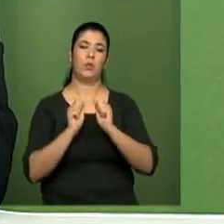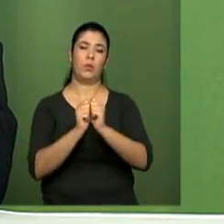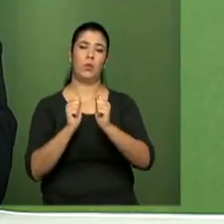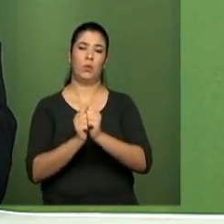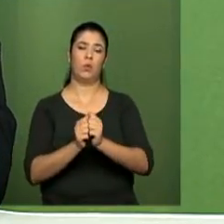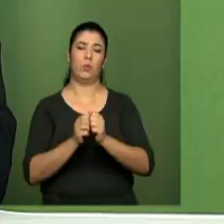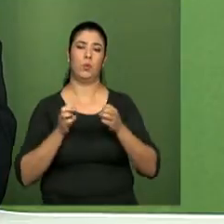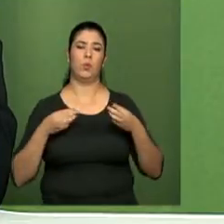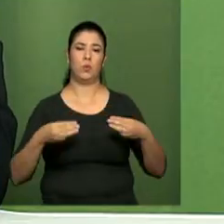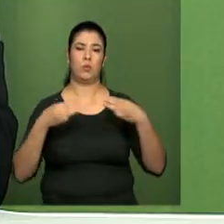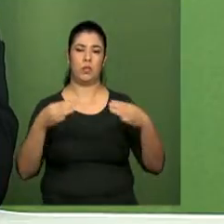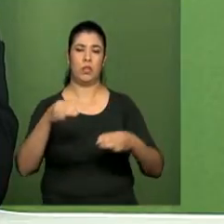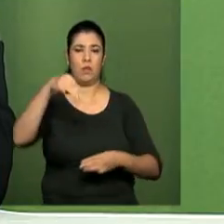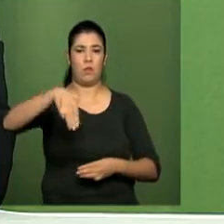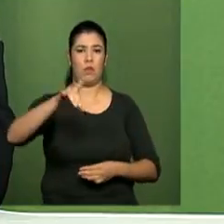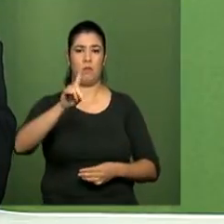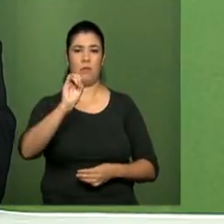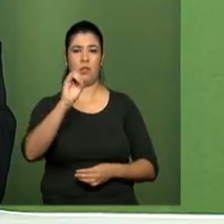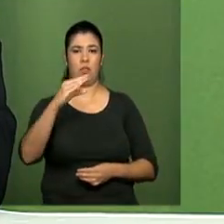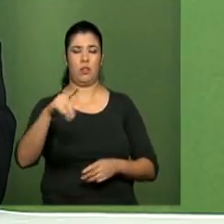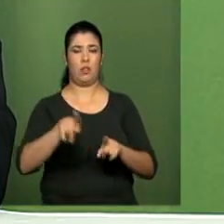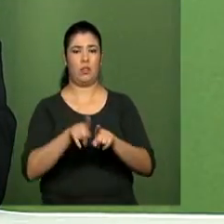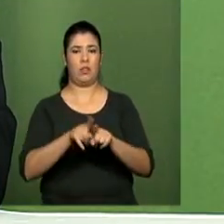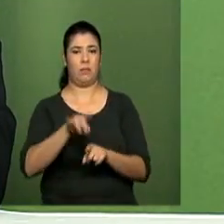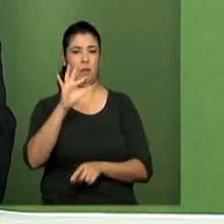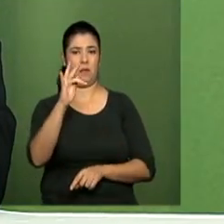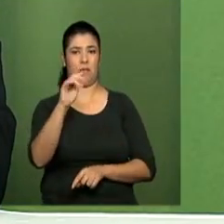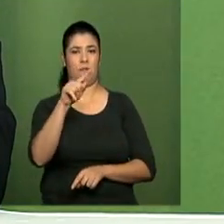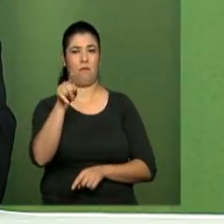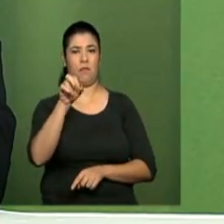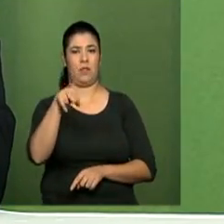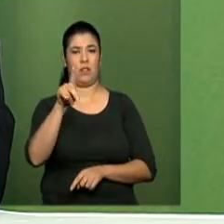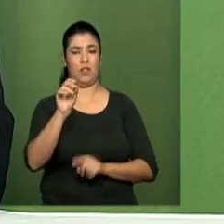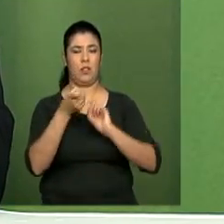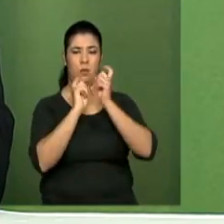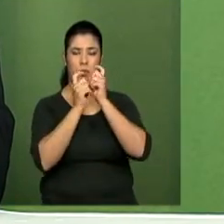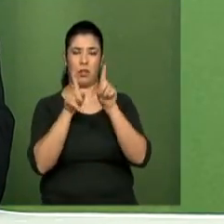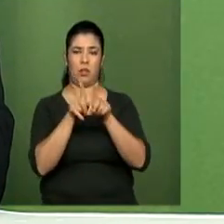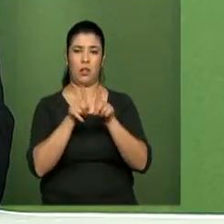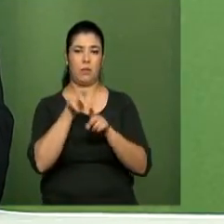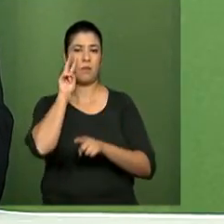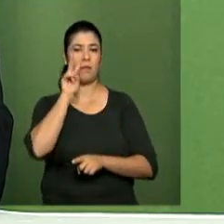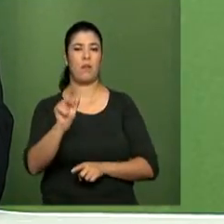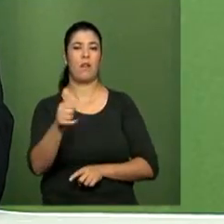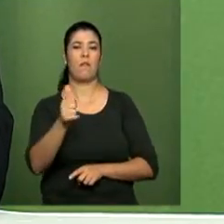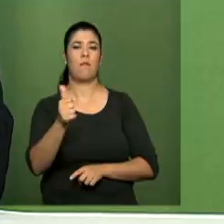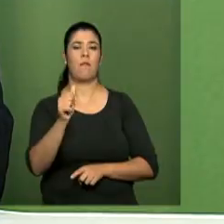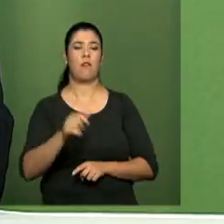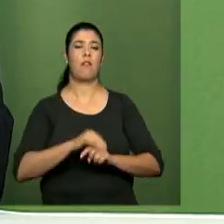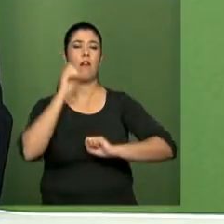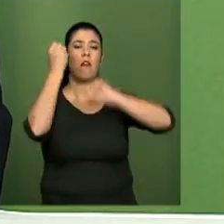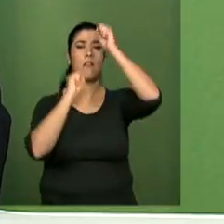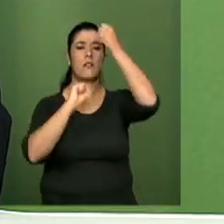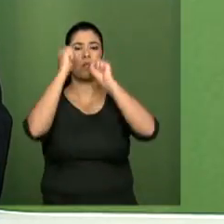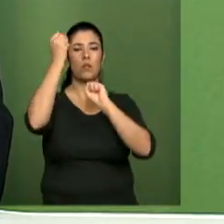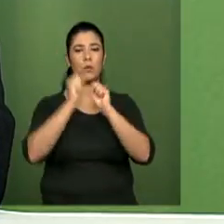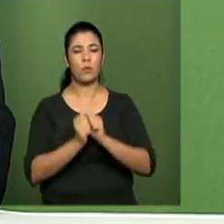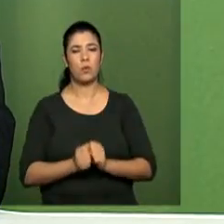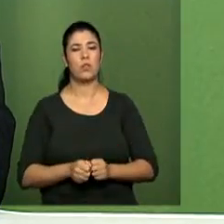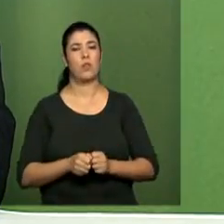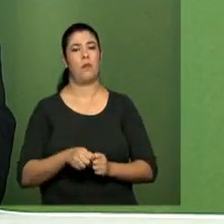eo midic para poder olhar a política industrial da média indústria brasileira essa tá um